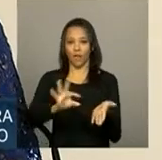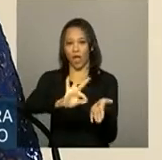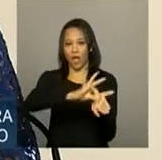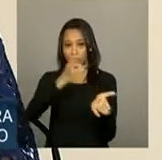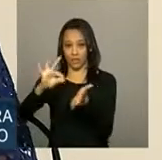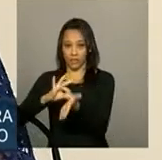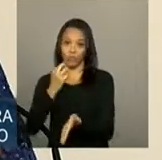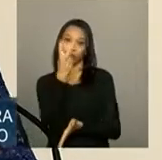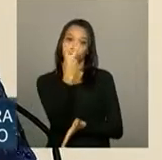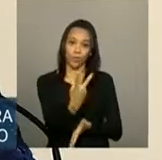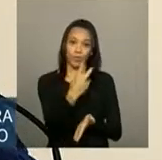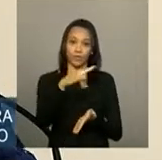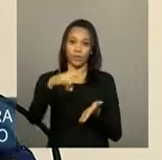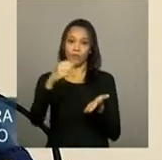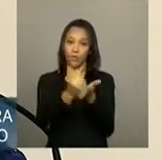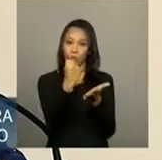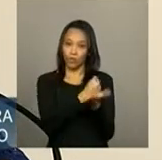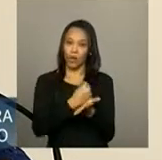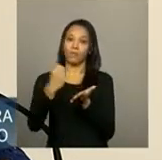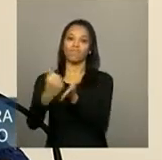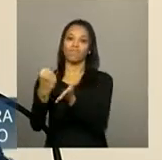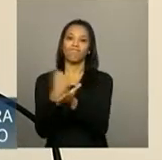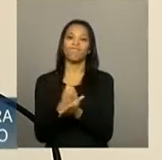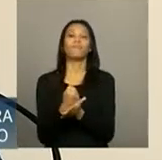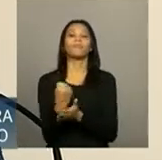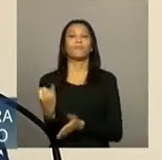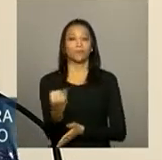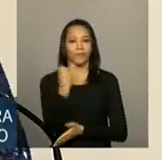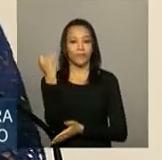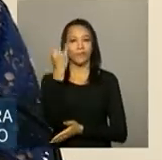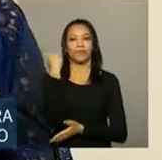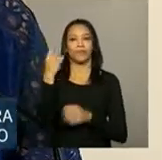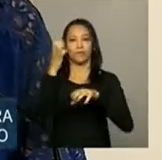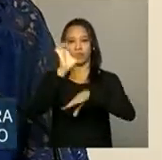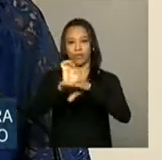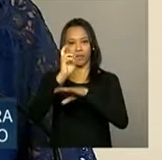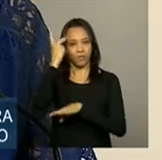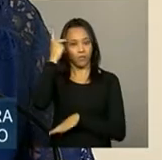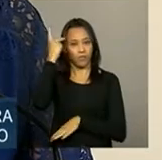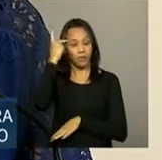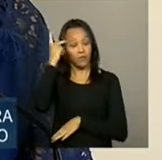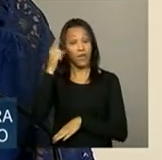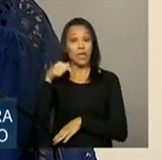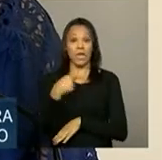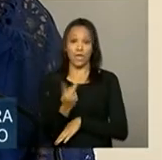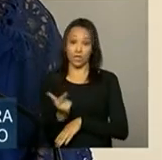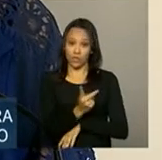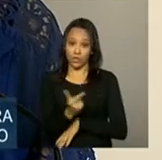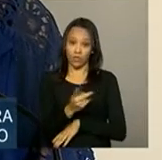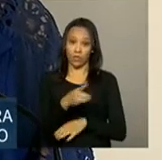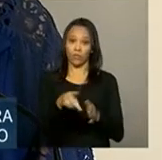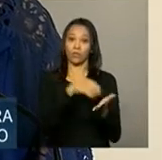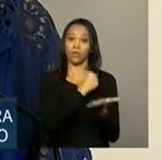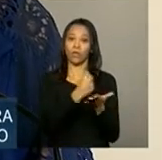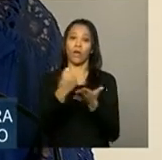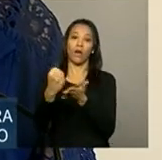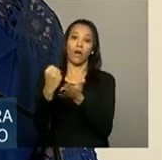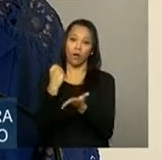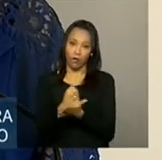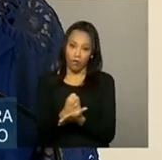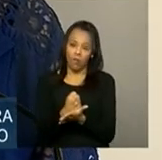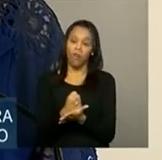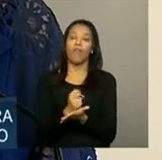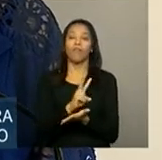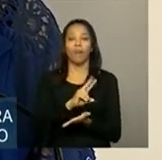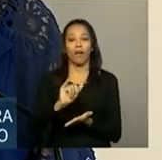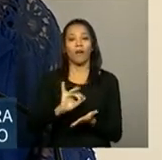dois contratos muito importantes para São Paulo e esses dois contratos eles Sem